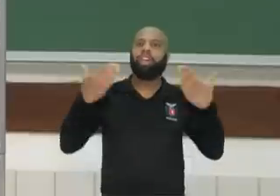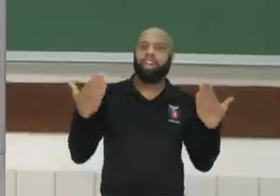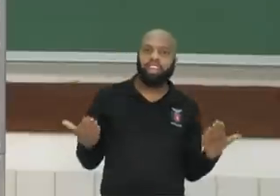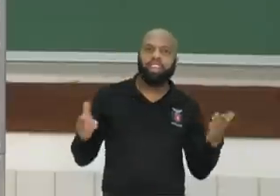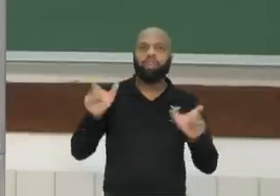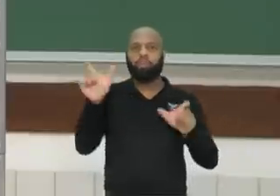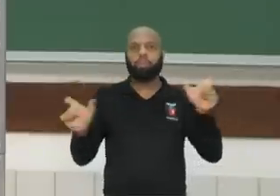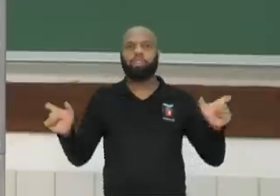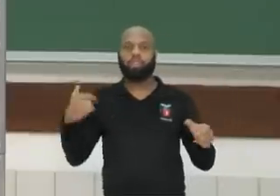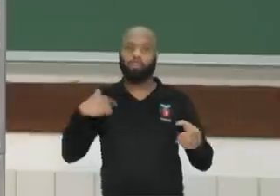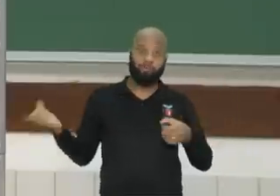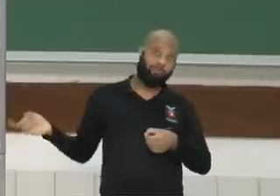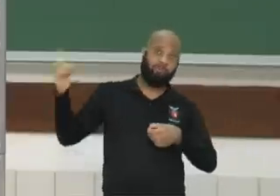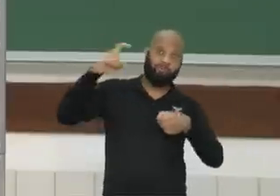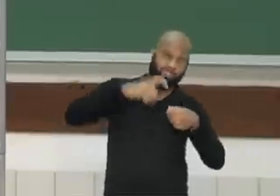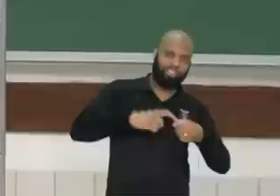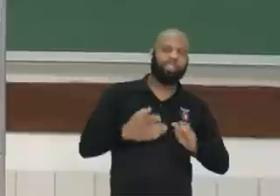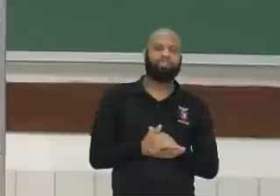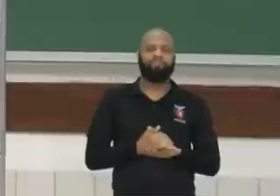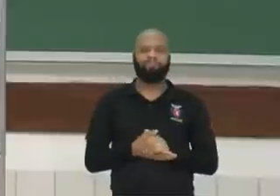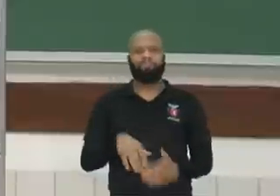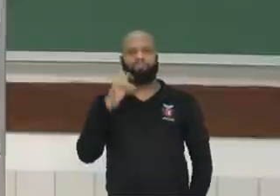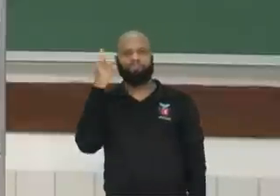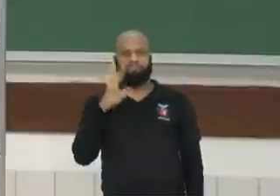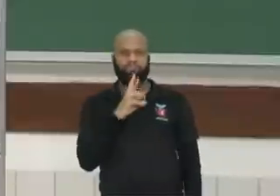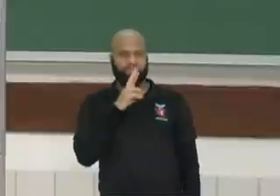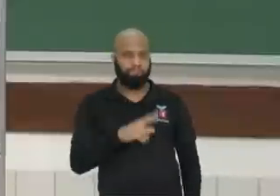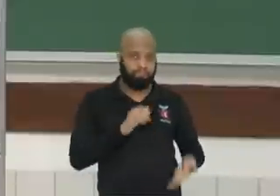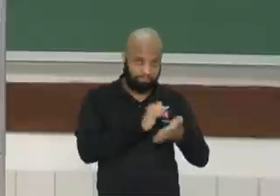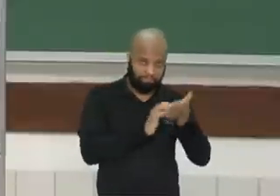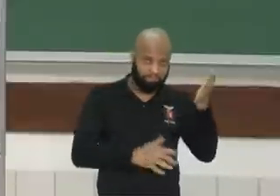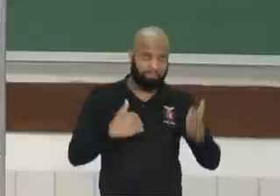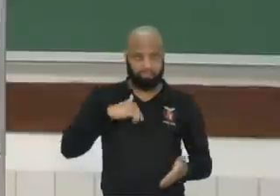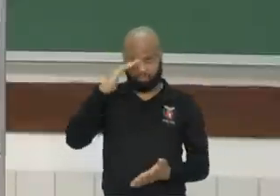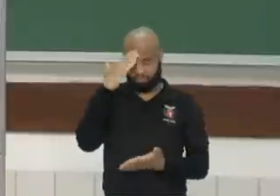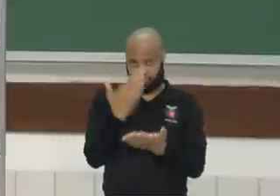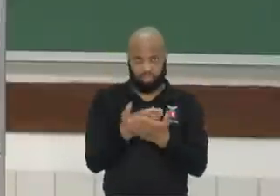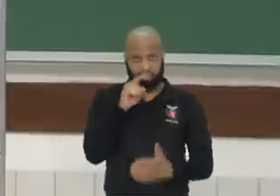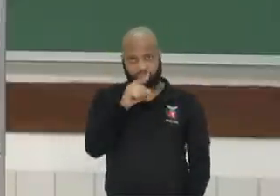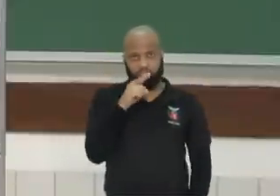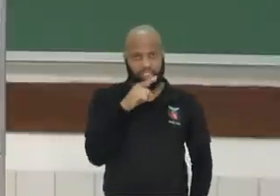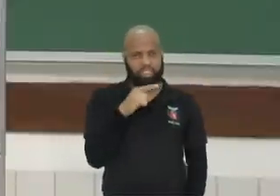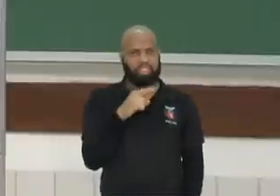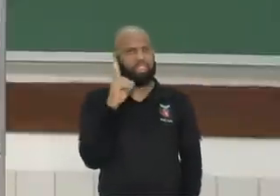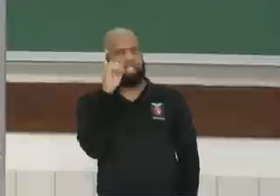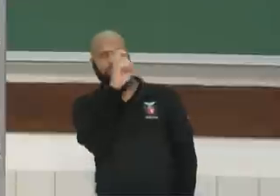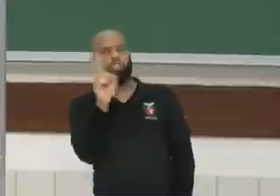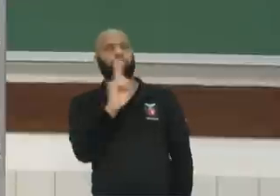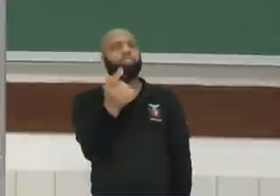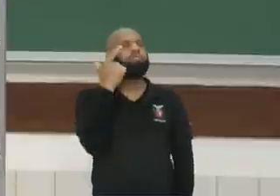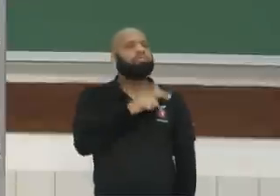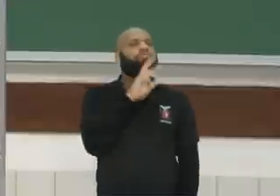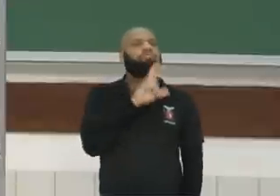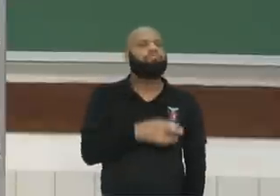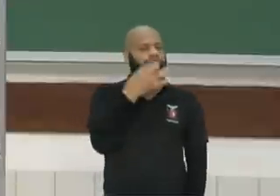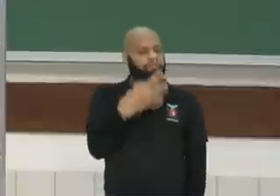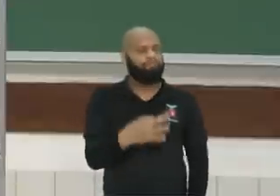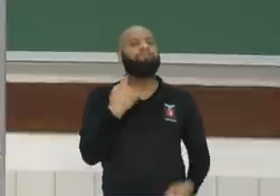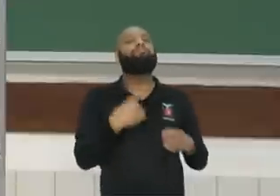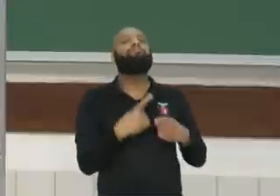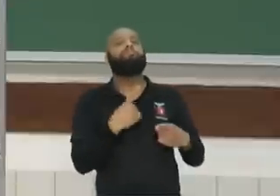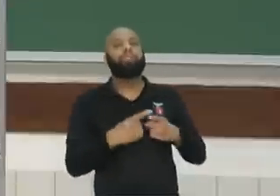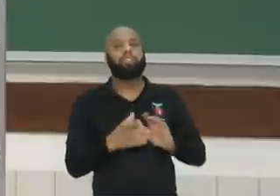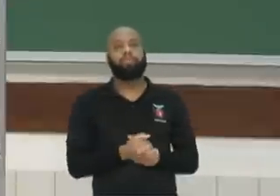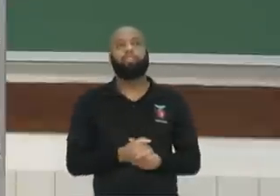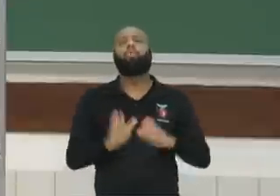Então, pessoal, voltamos, né? Bem tranquila a nossa atividade, né? Acredito que vocês não tiveram dificuldades em fazê-la. Afinal de